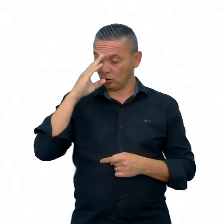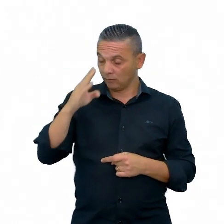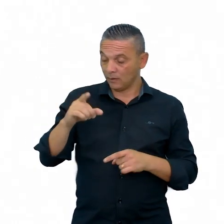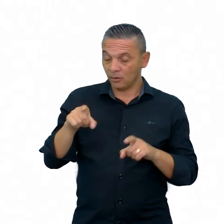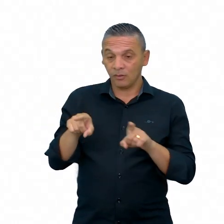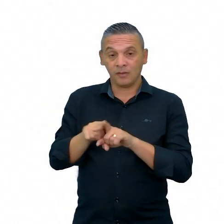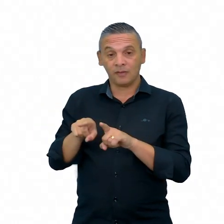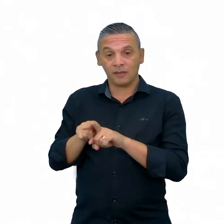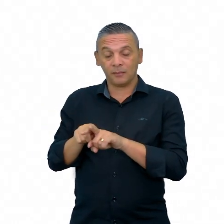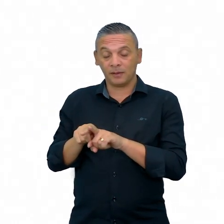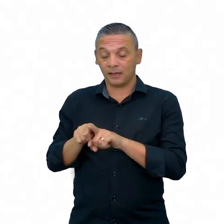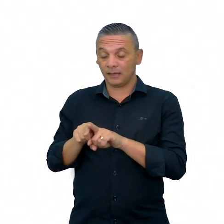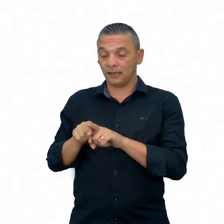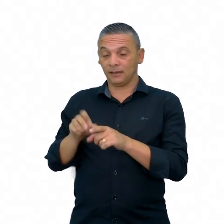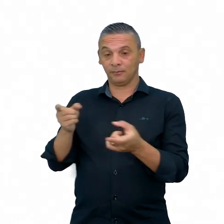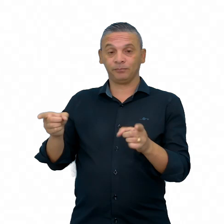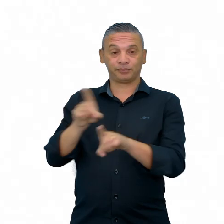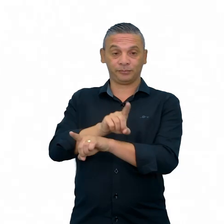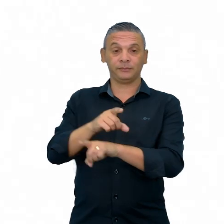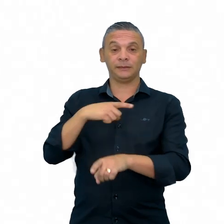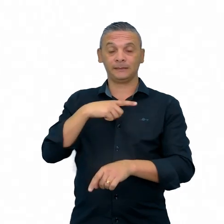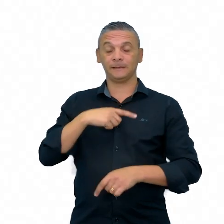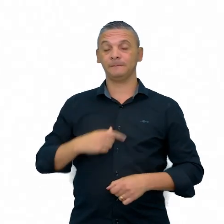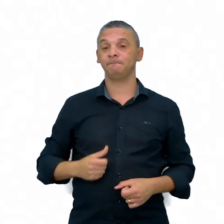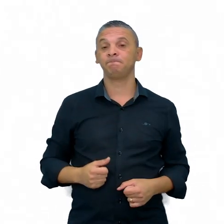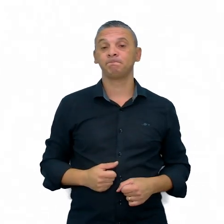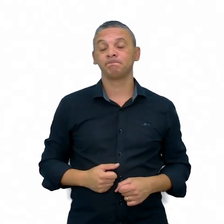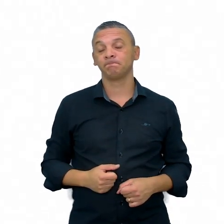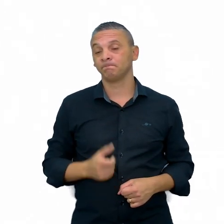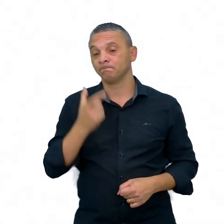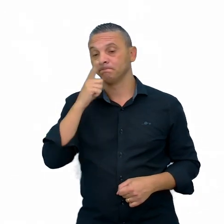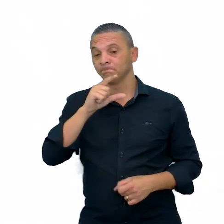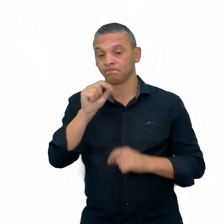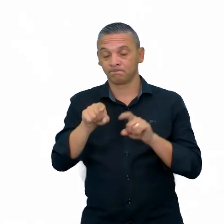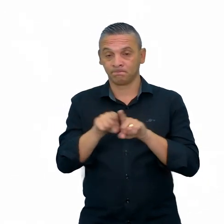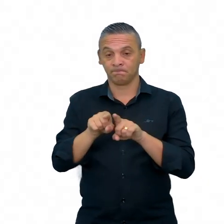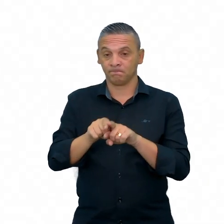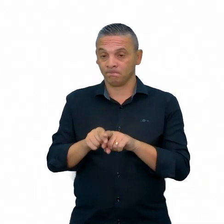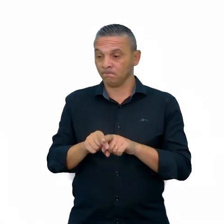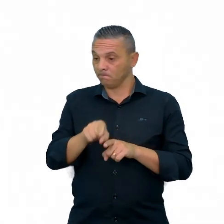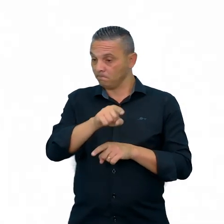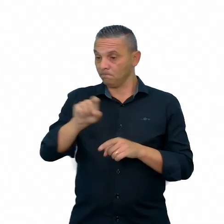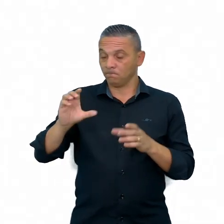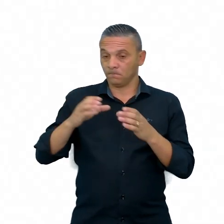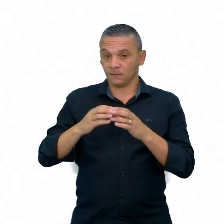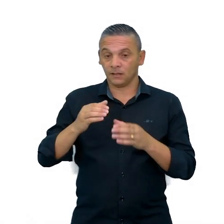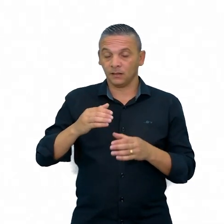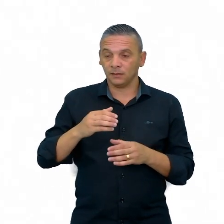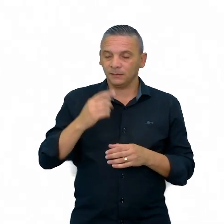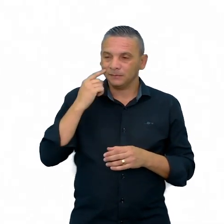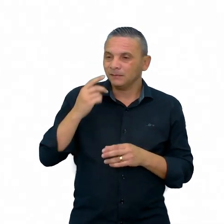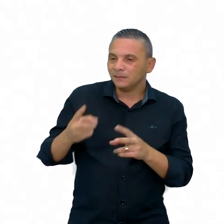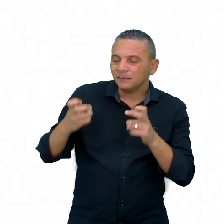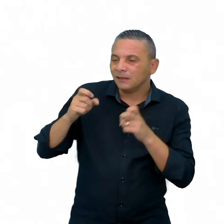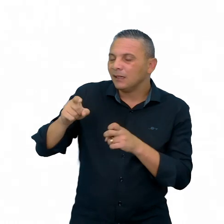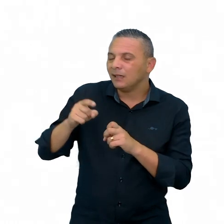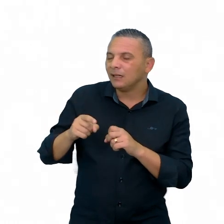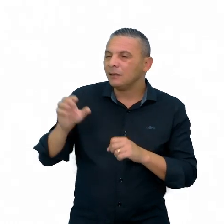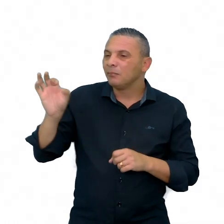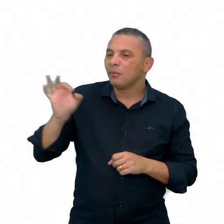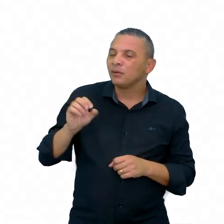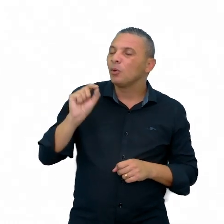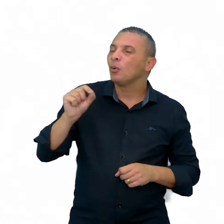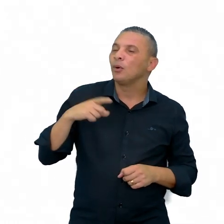uma proporcionalidade inversamente, né? A ideia é que ele possa identificar também essas